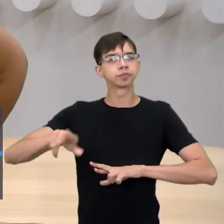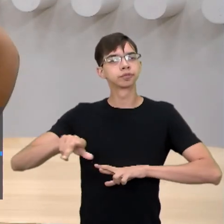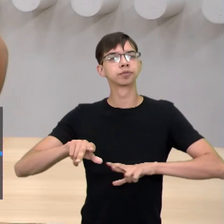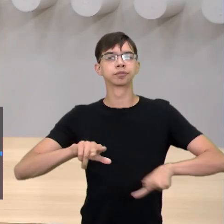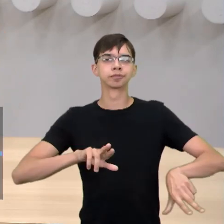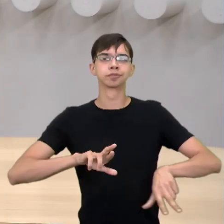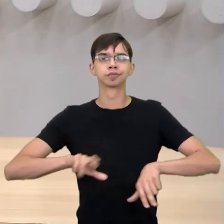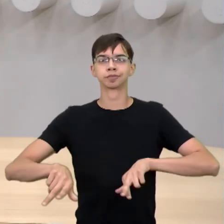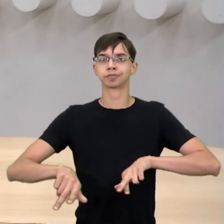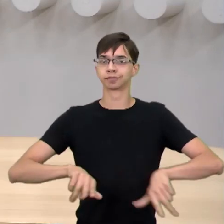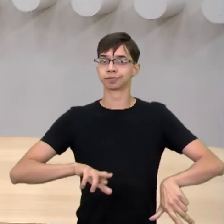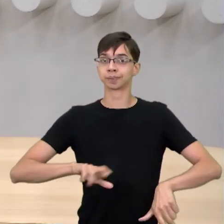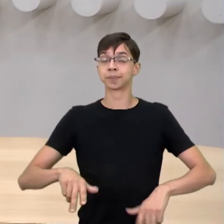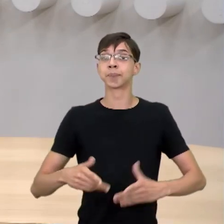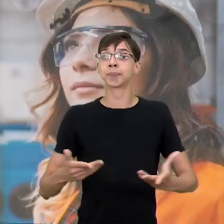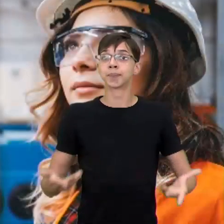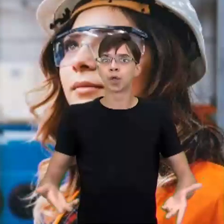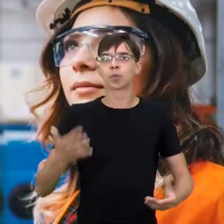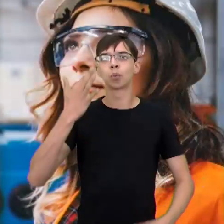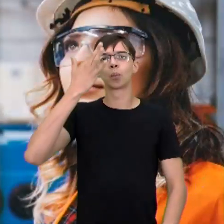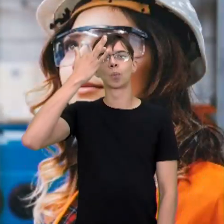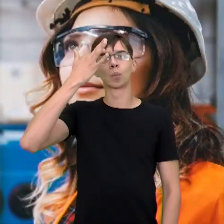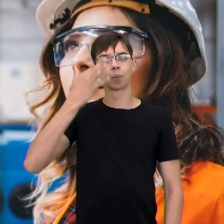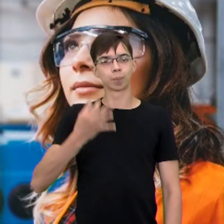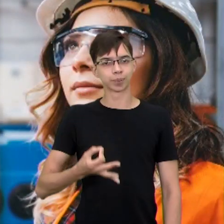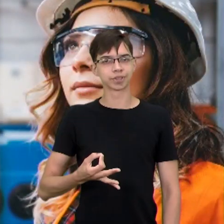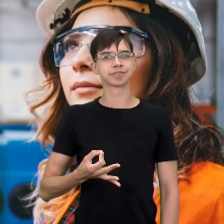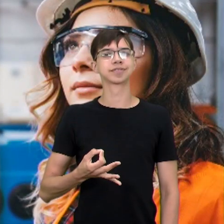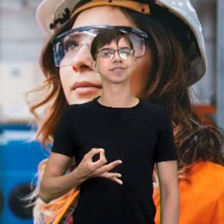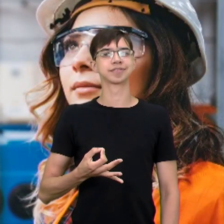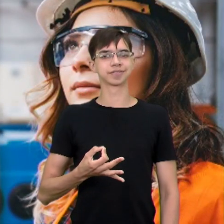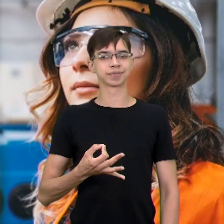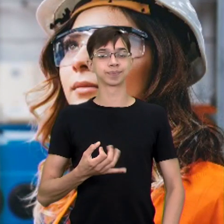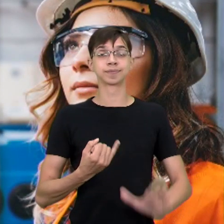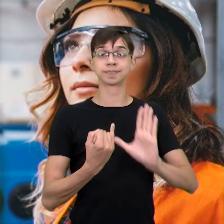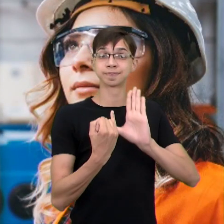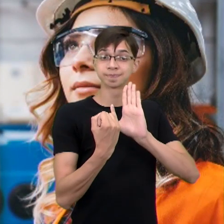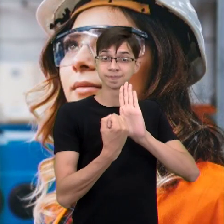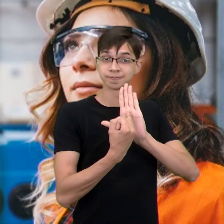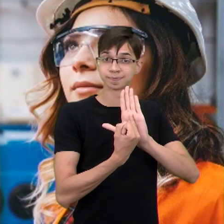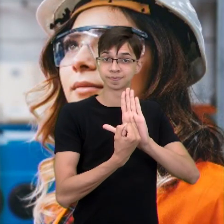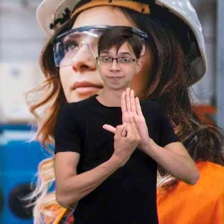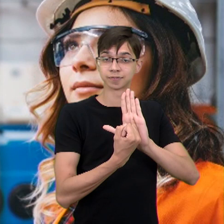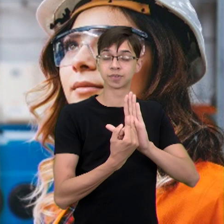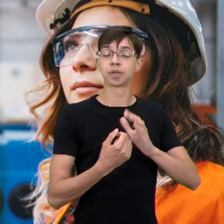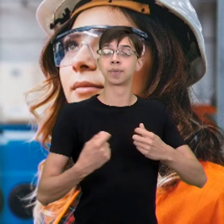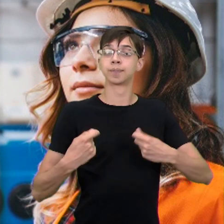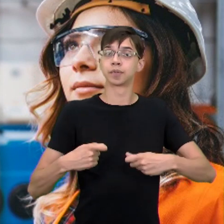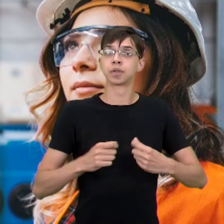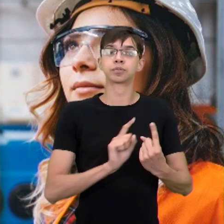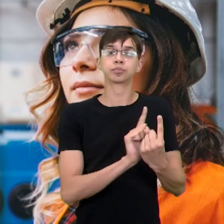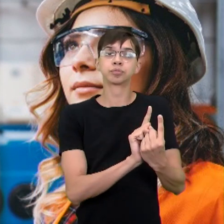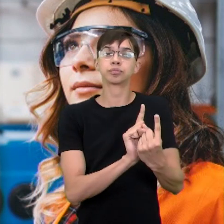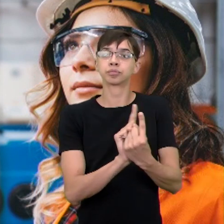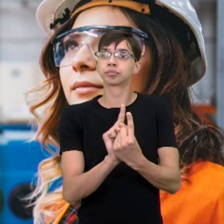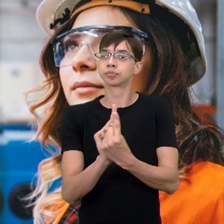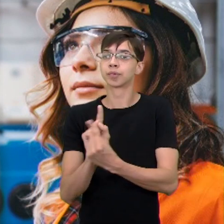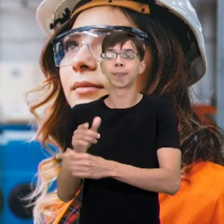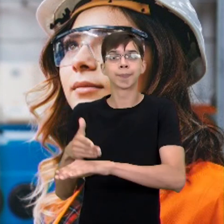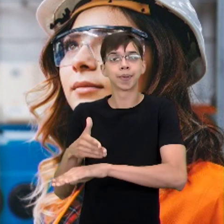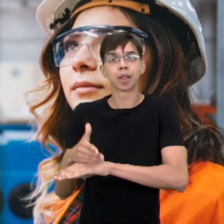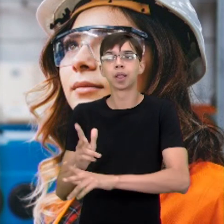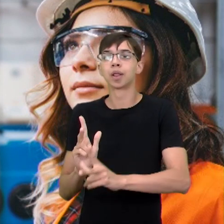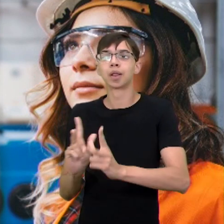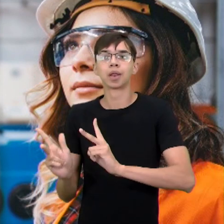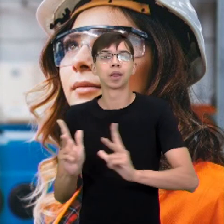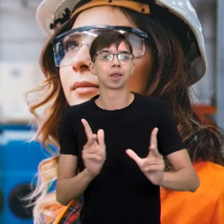gente começa a entender que a identidade tem a ver com a socialização gera a identidade e essa